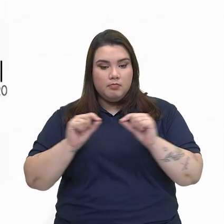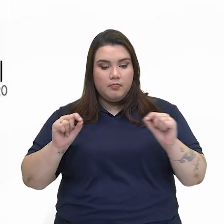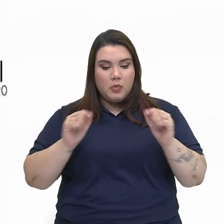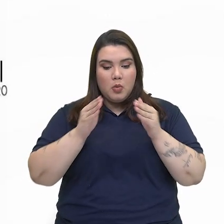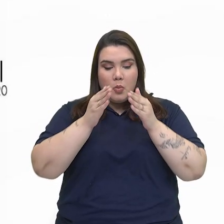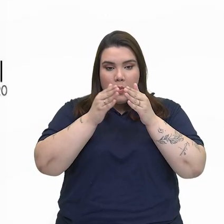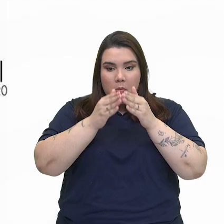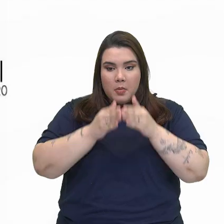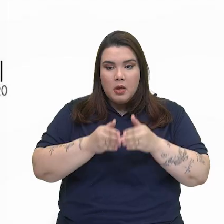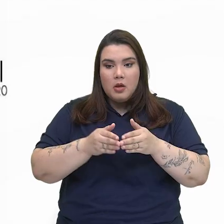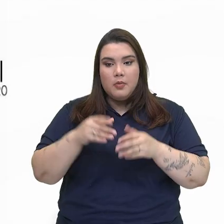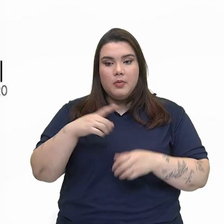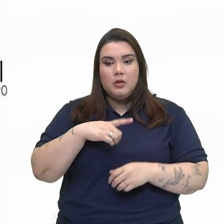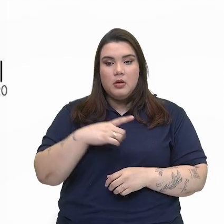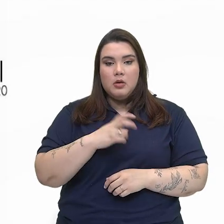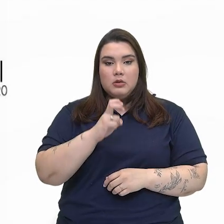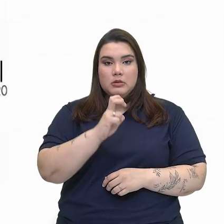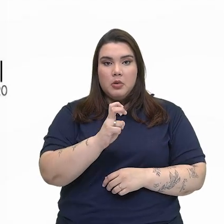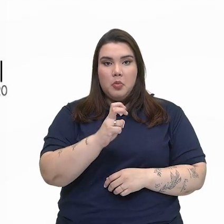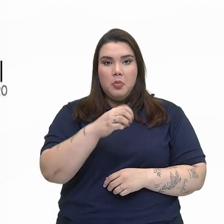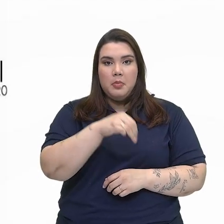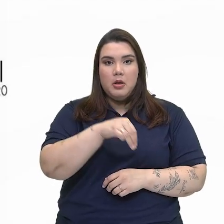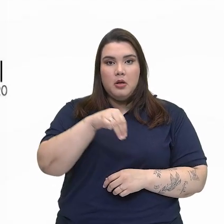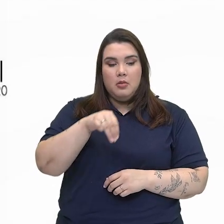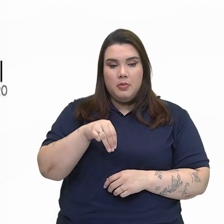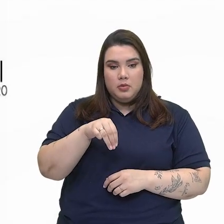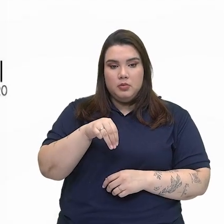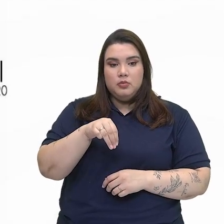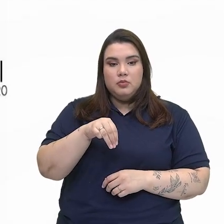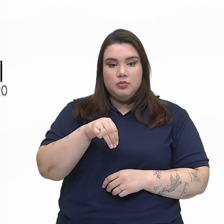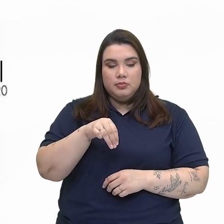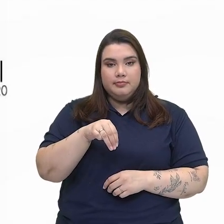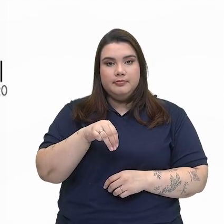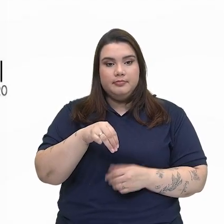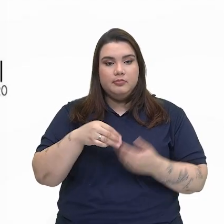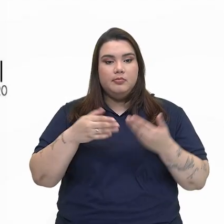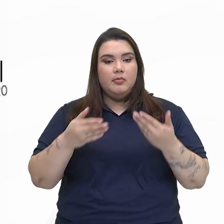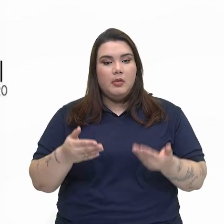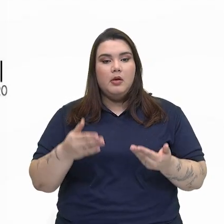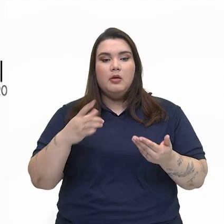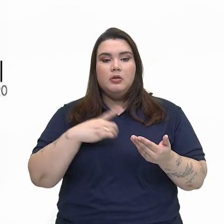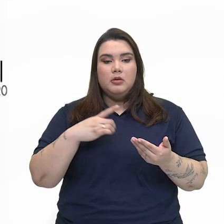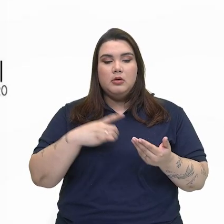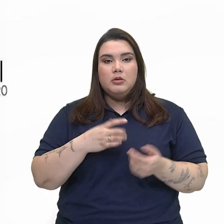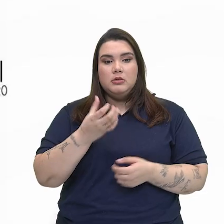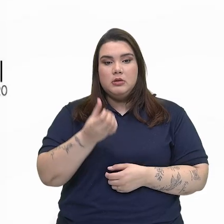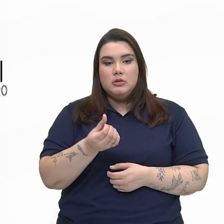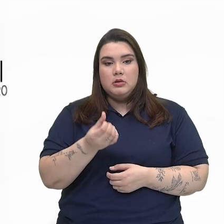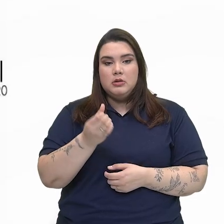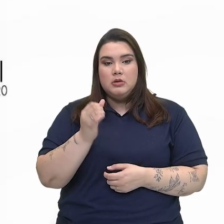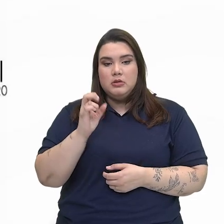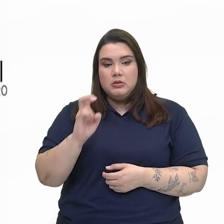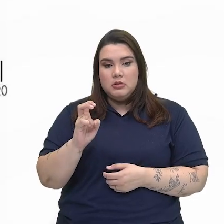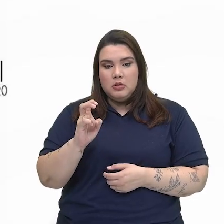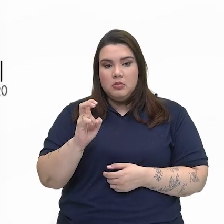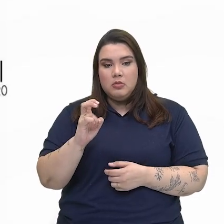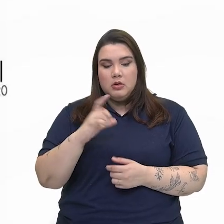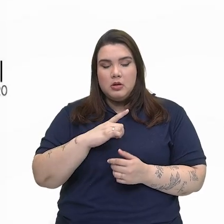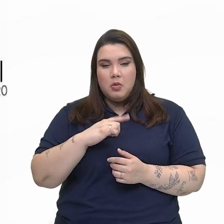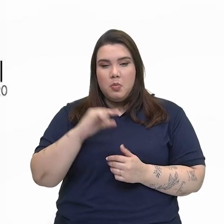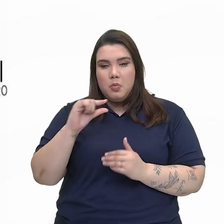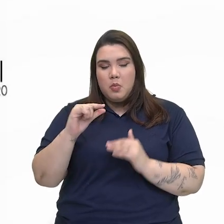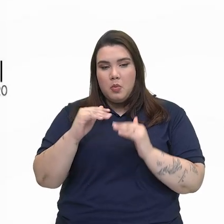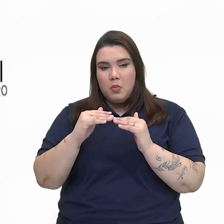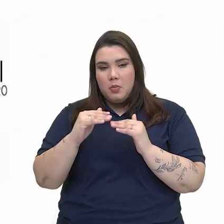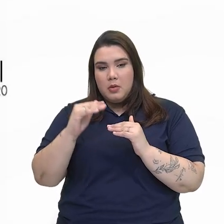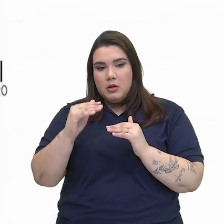do meio, vale 5 milímetros. Então, tem 65. Tem um pouco mais que 65.